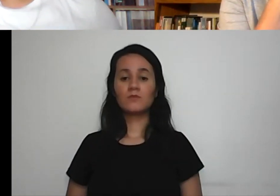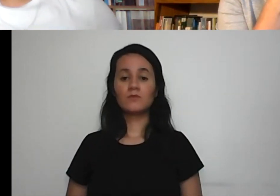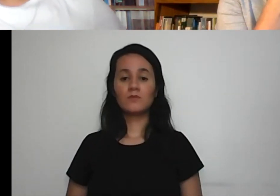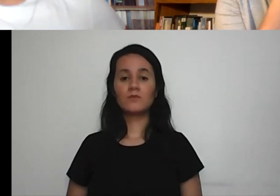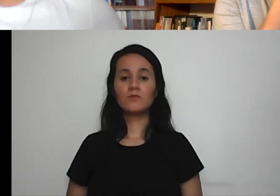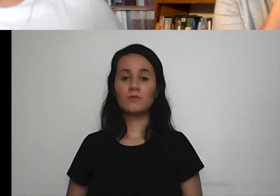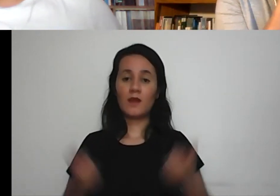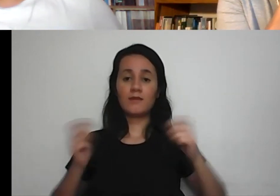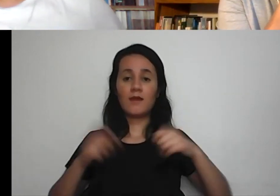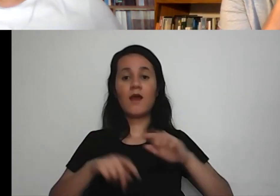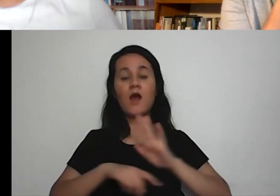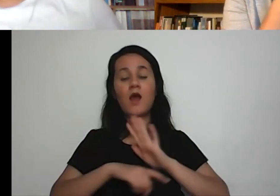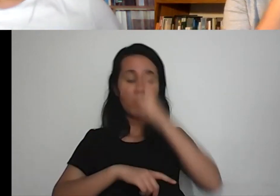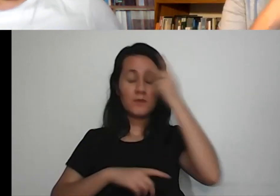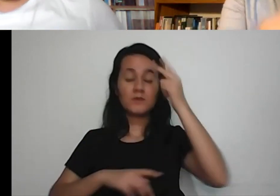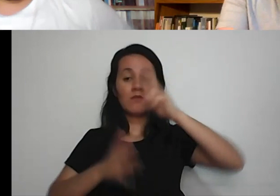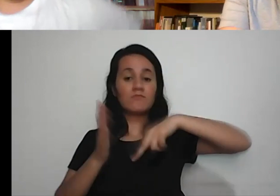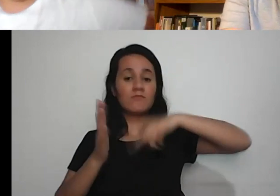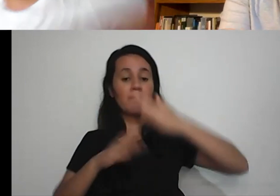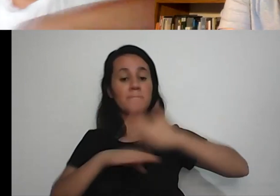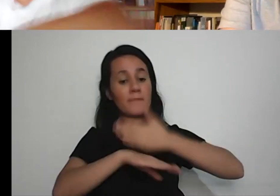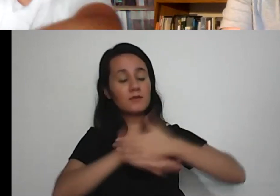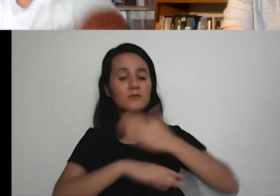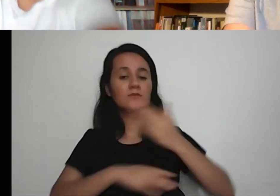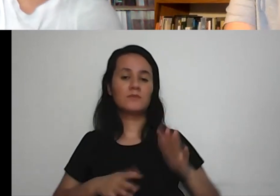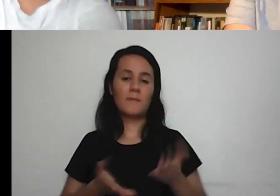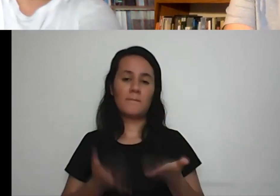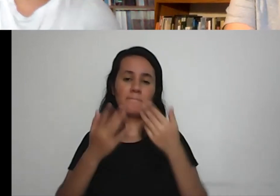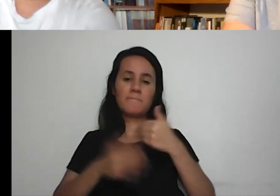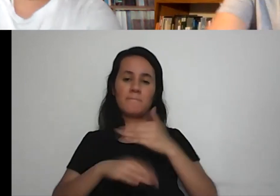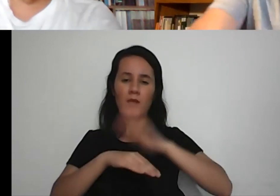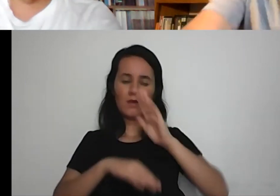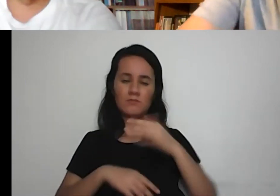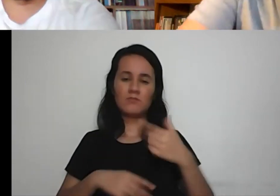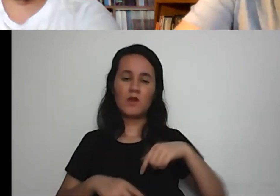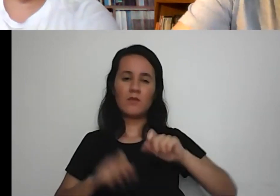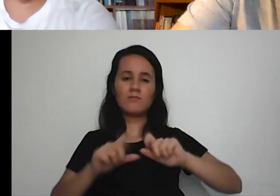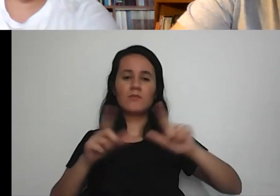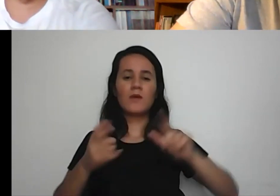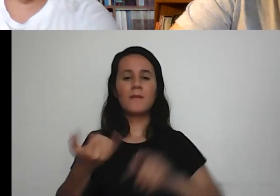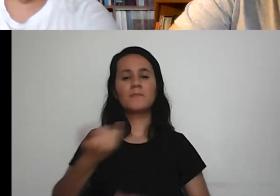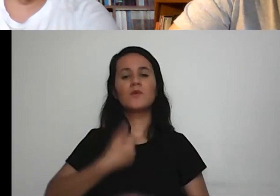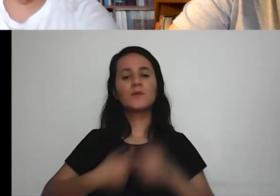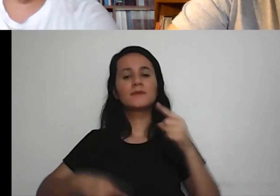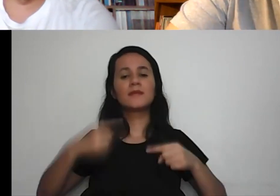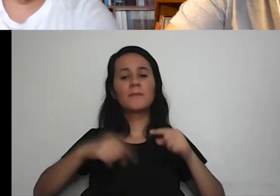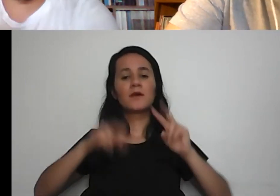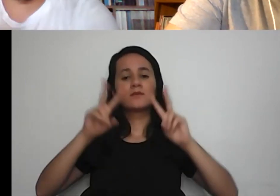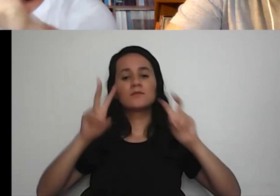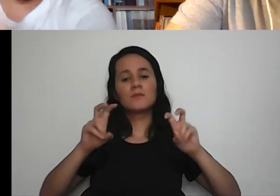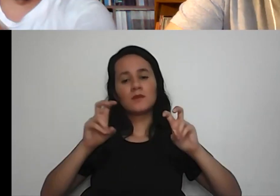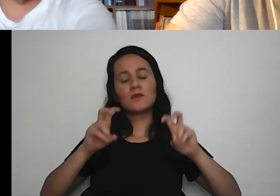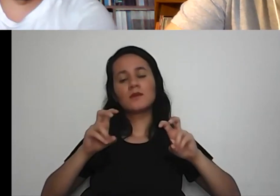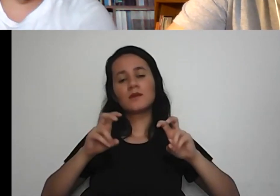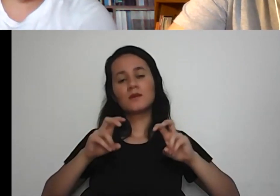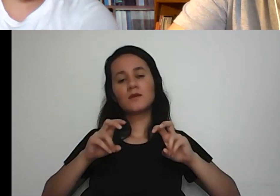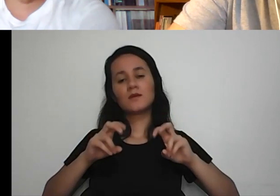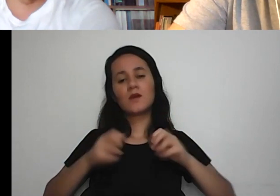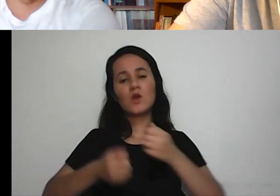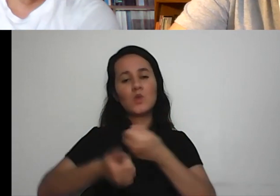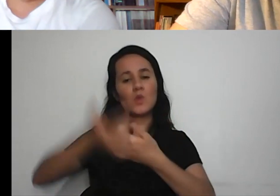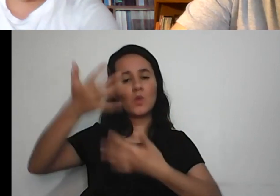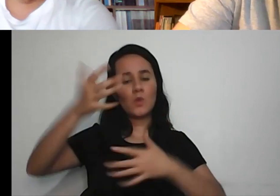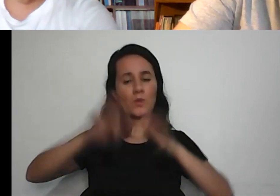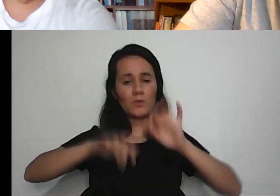também participarem dessa luta e tal. Eu acho que aqui apareceu um debate grande ali num